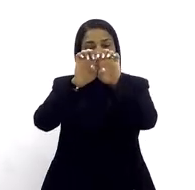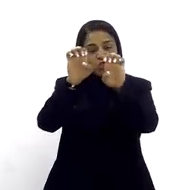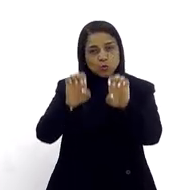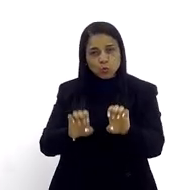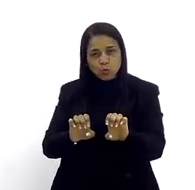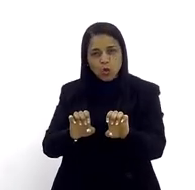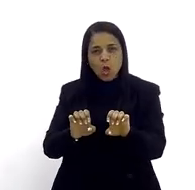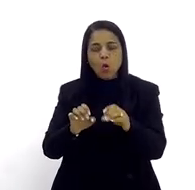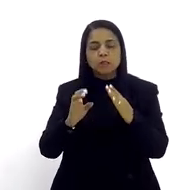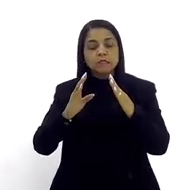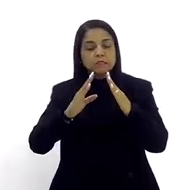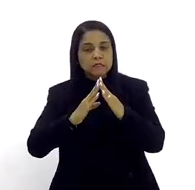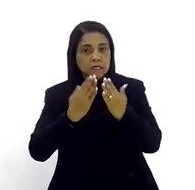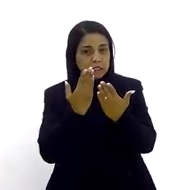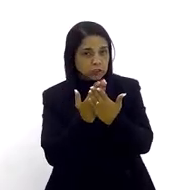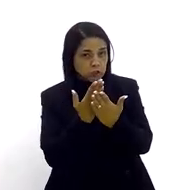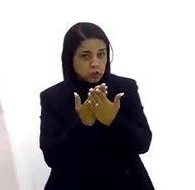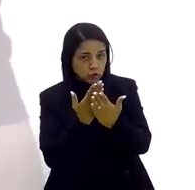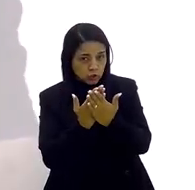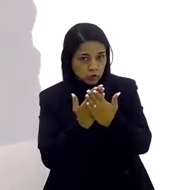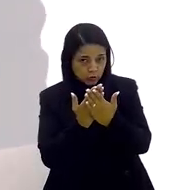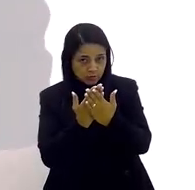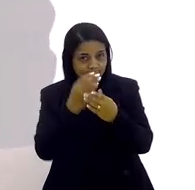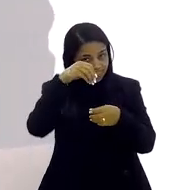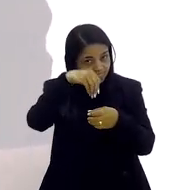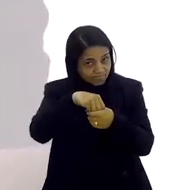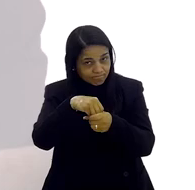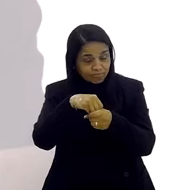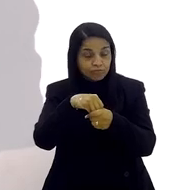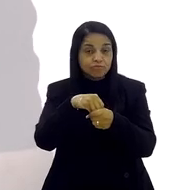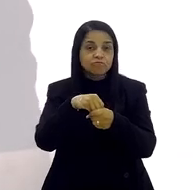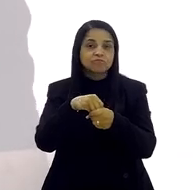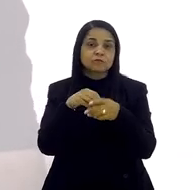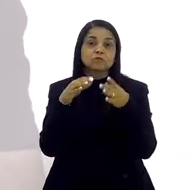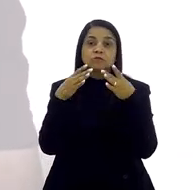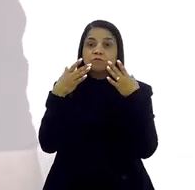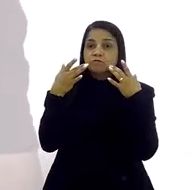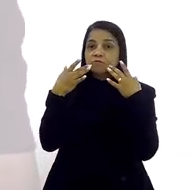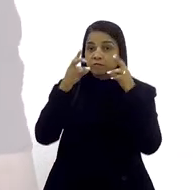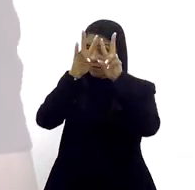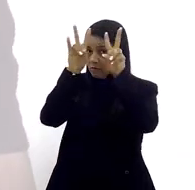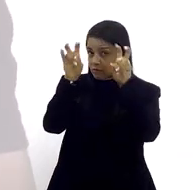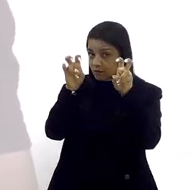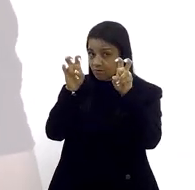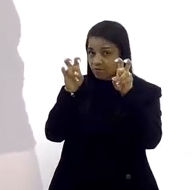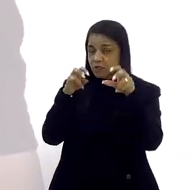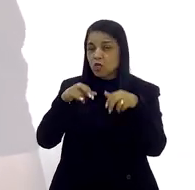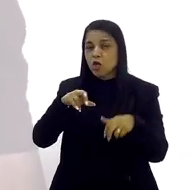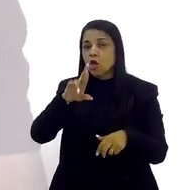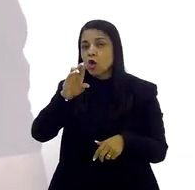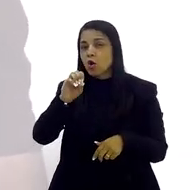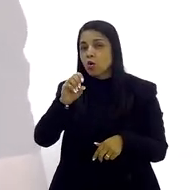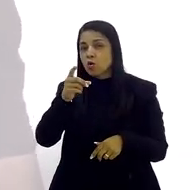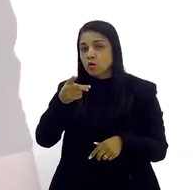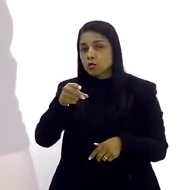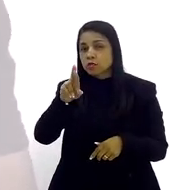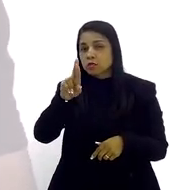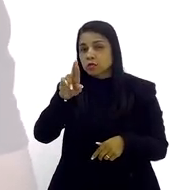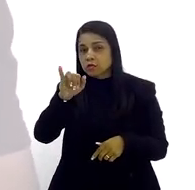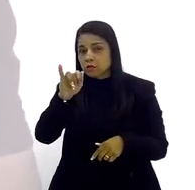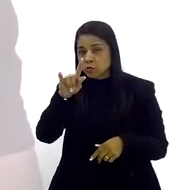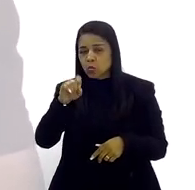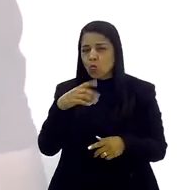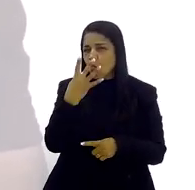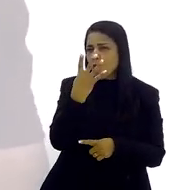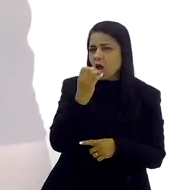do racismo na escola porque eles o espetáculos se passa na escola então todo o trabalho Rodrigo tem mais de 40 anos